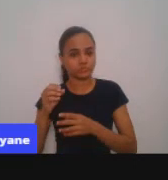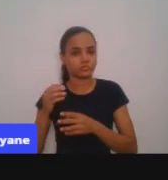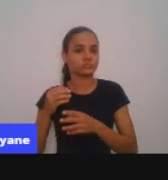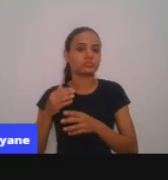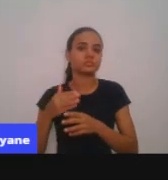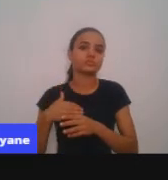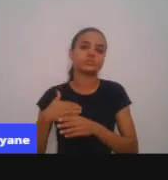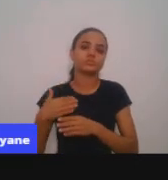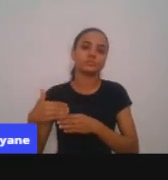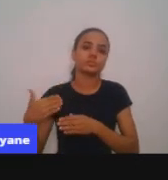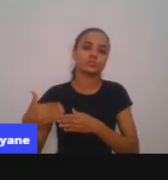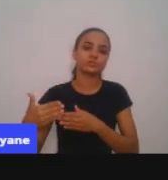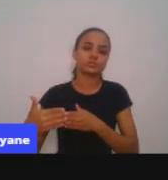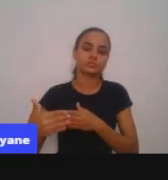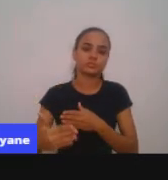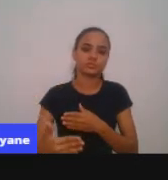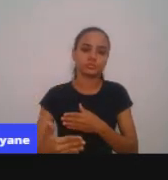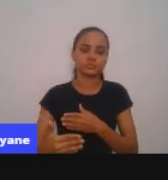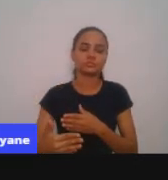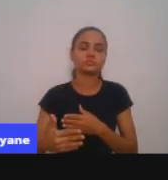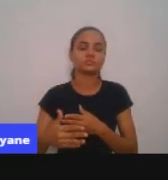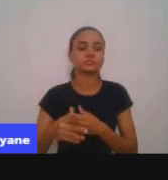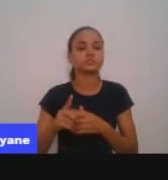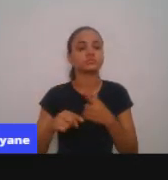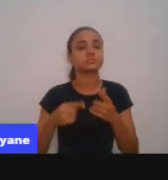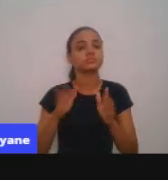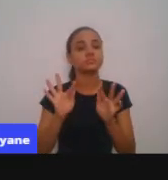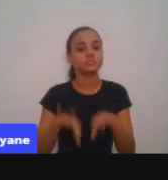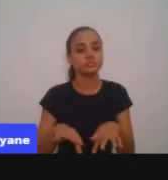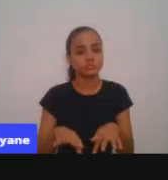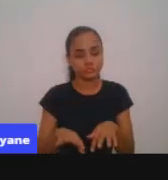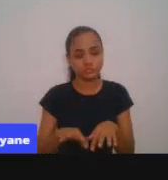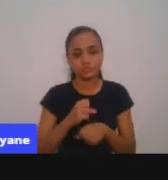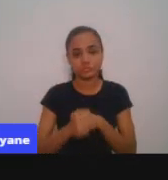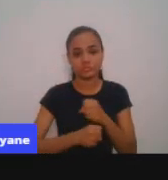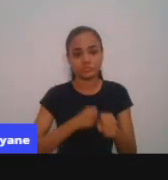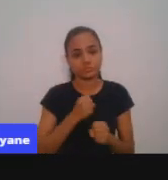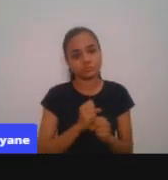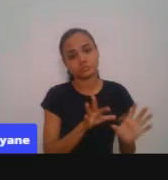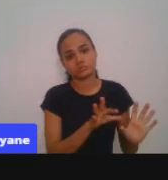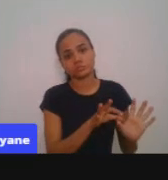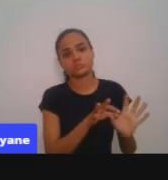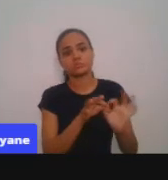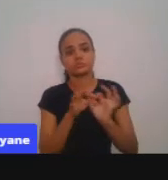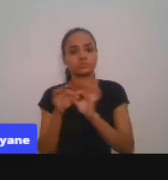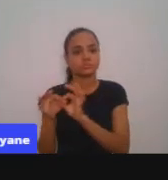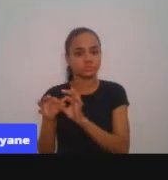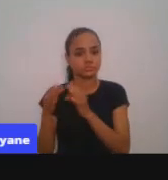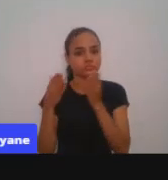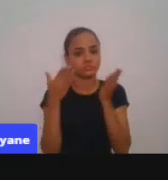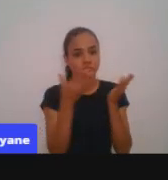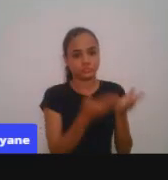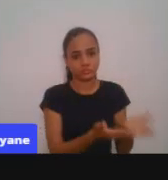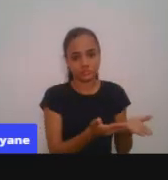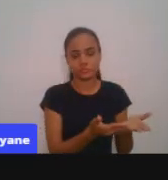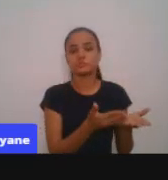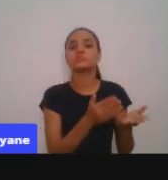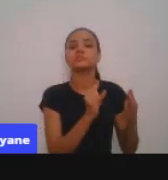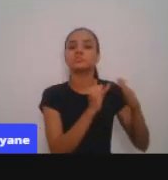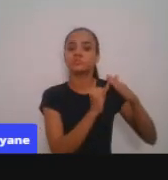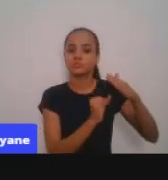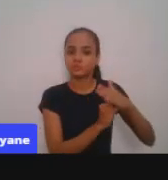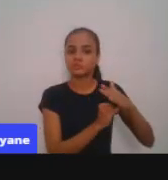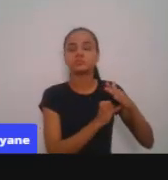iniciamos o outro, e encerramos o ano com esse contexto. As instituições que organizavam, né? Cada